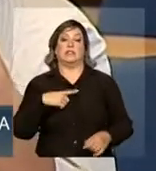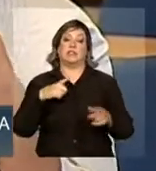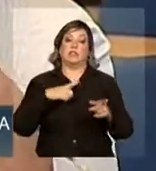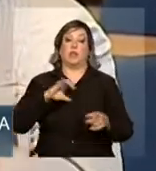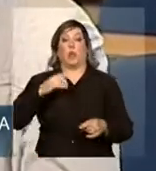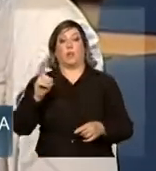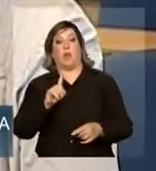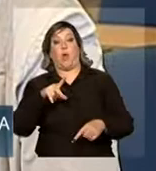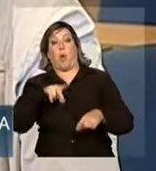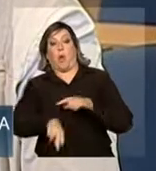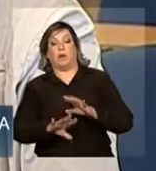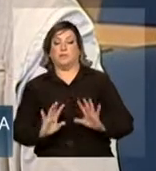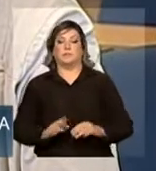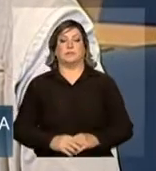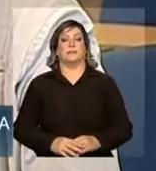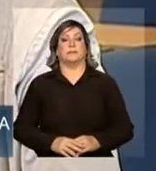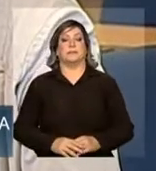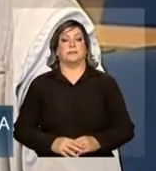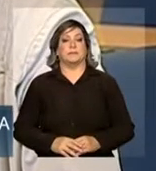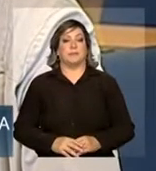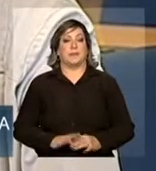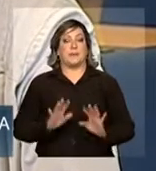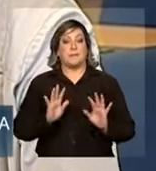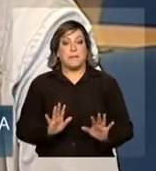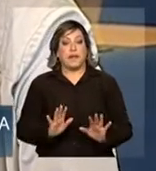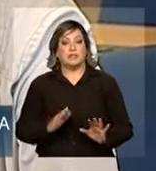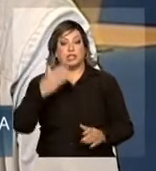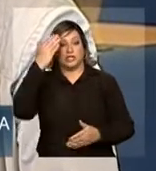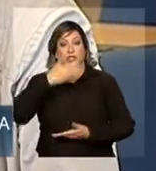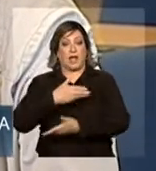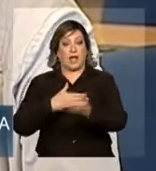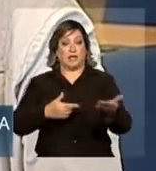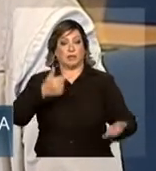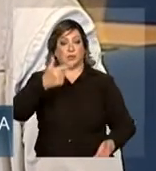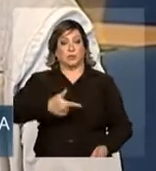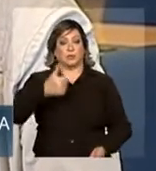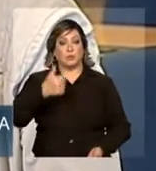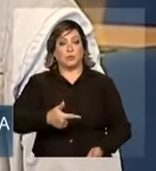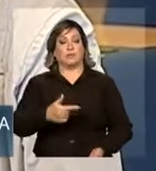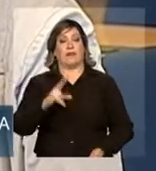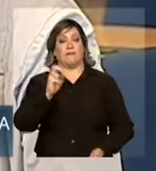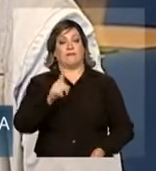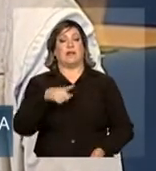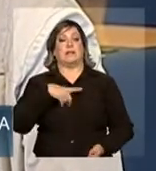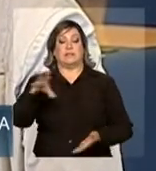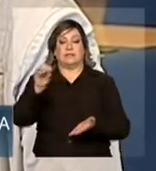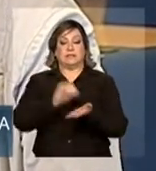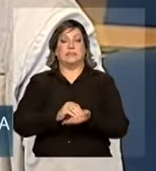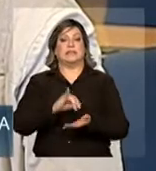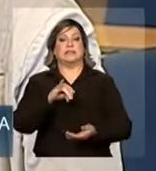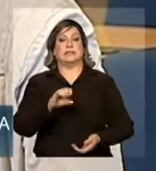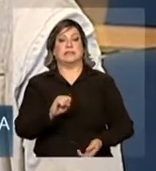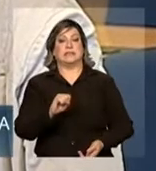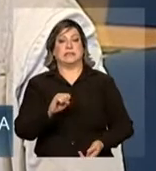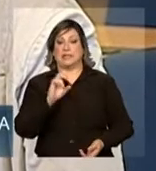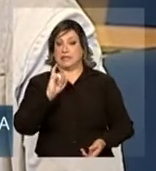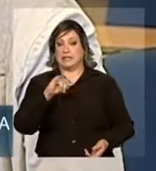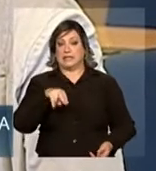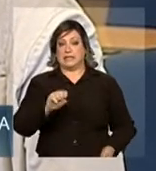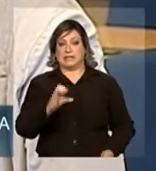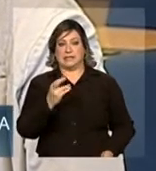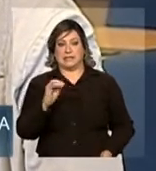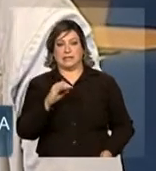boicote e tudo mais mas frente a essa segunda rodada de inscrições Eu queria saber como é que o senhor pretende